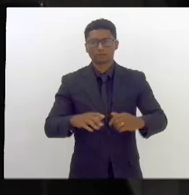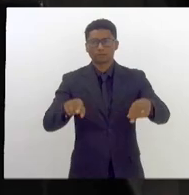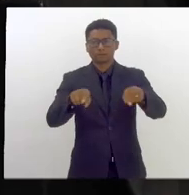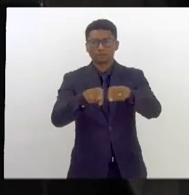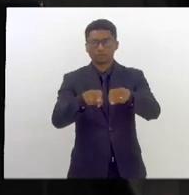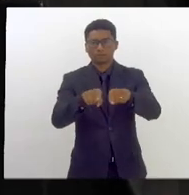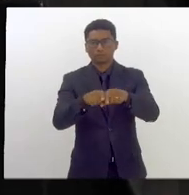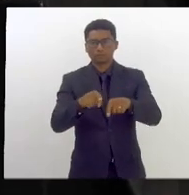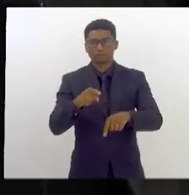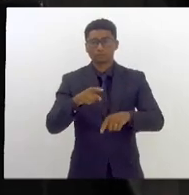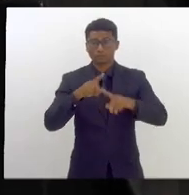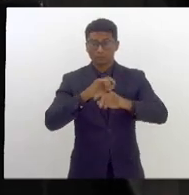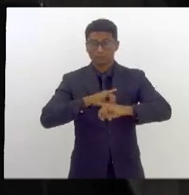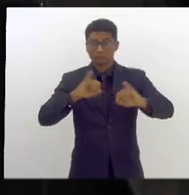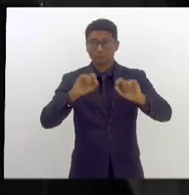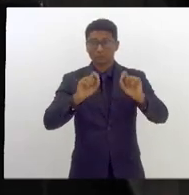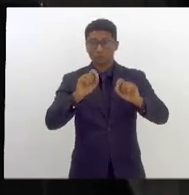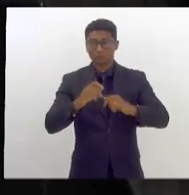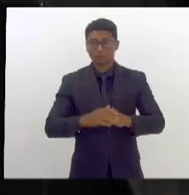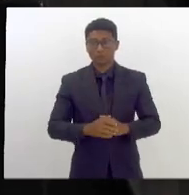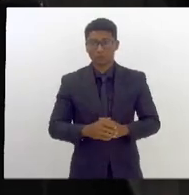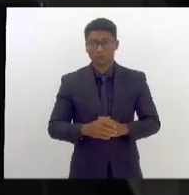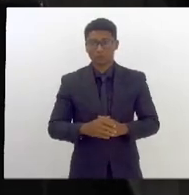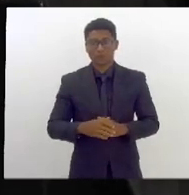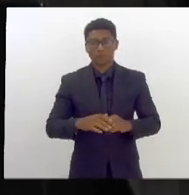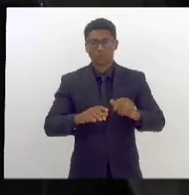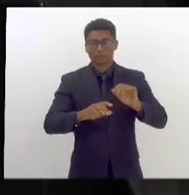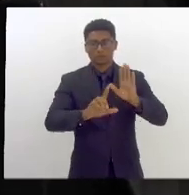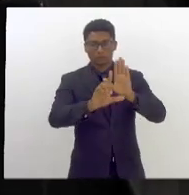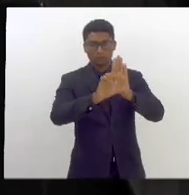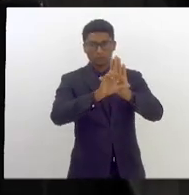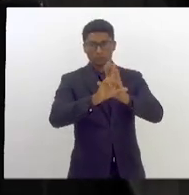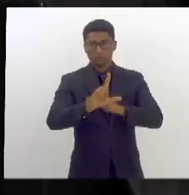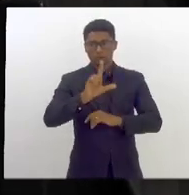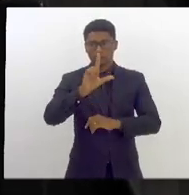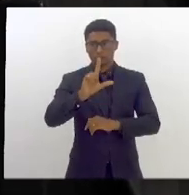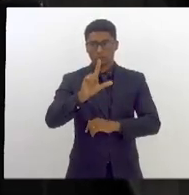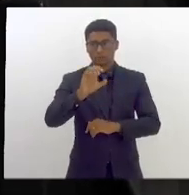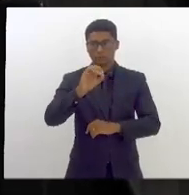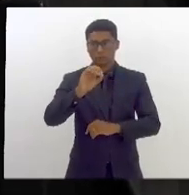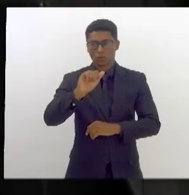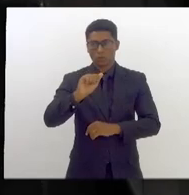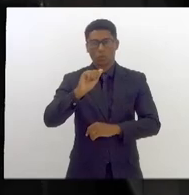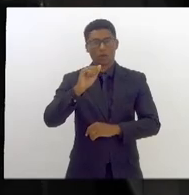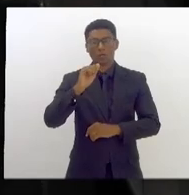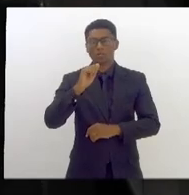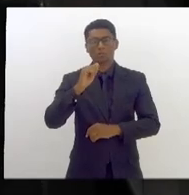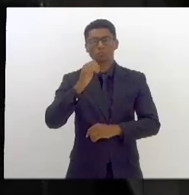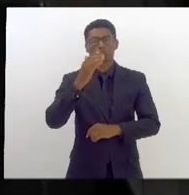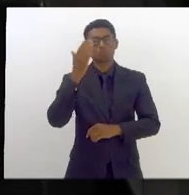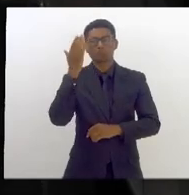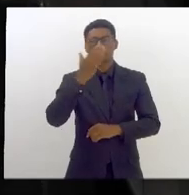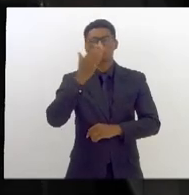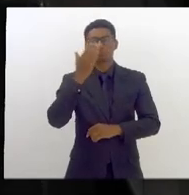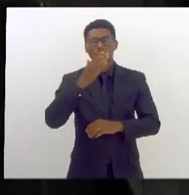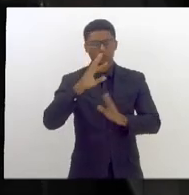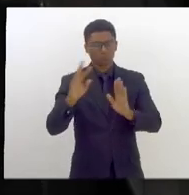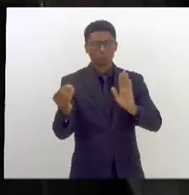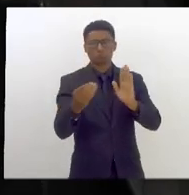porque também não vi da lua destaque maior para essa questão